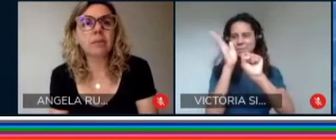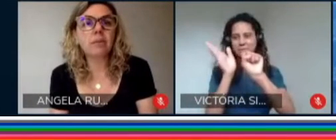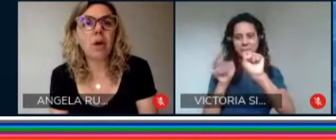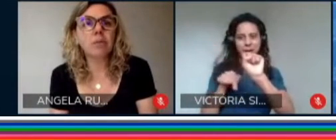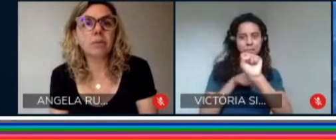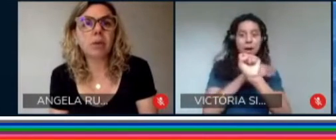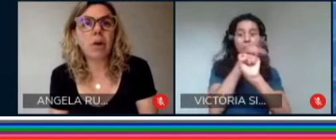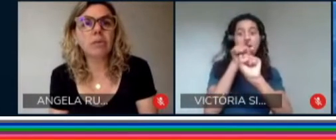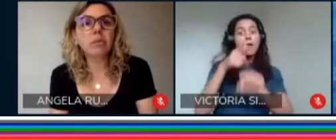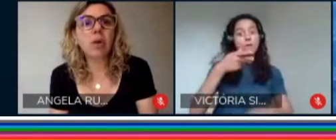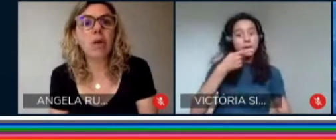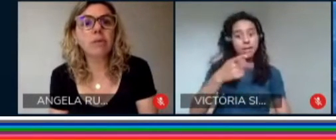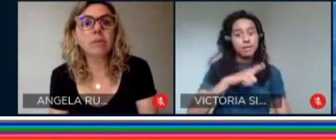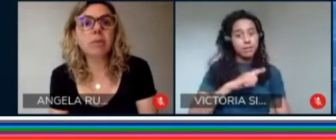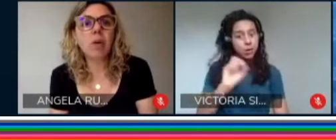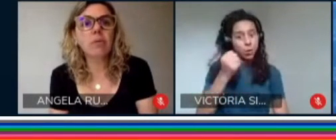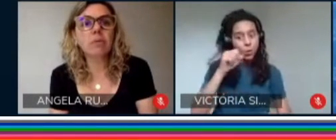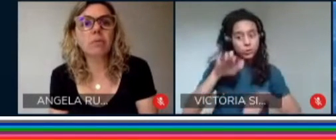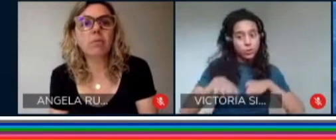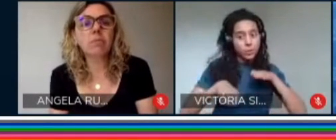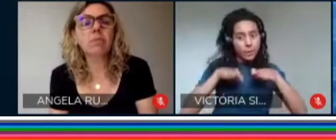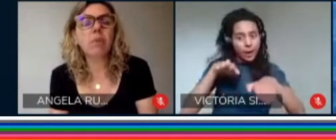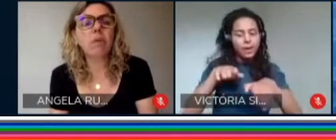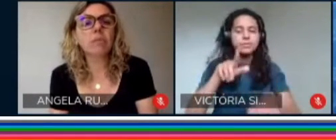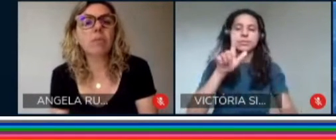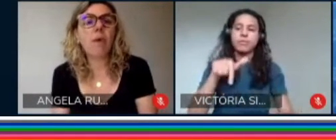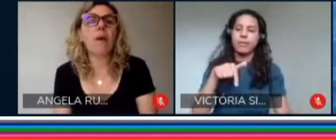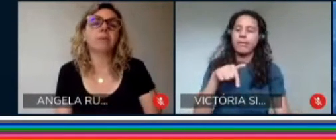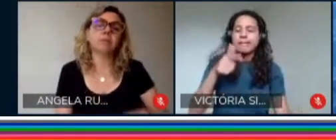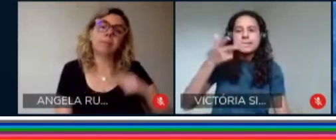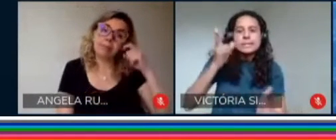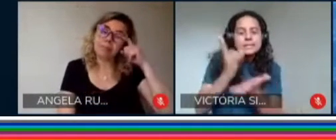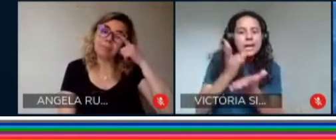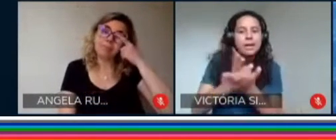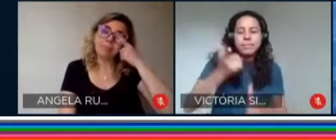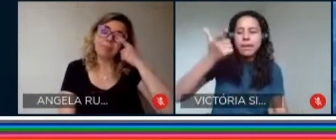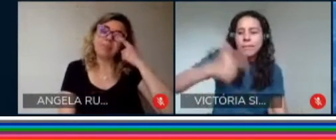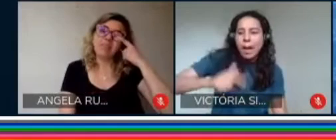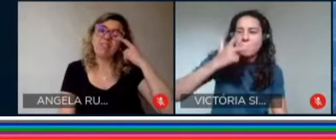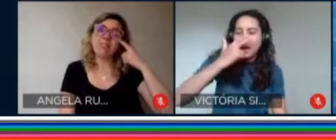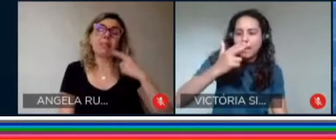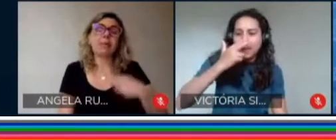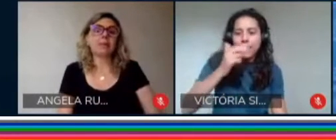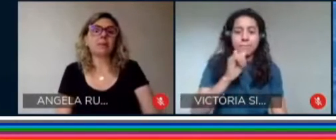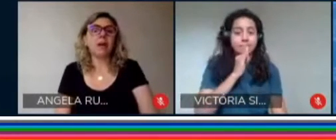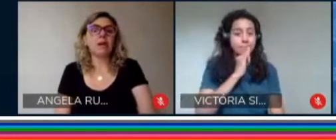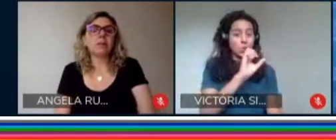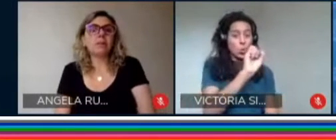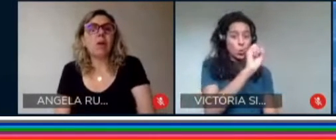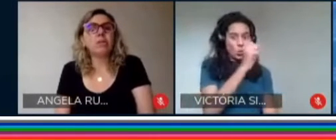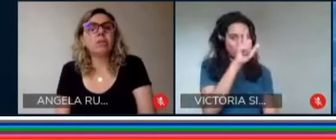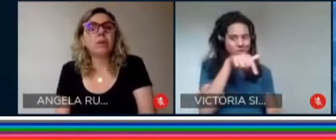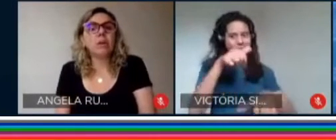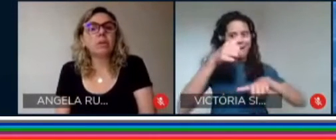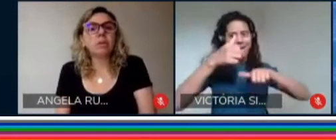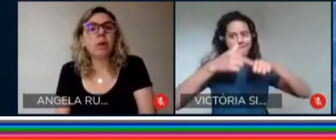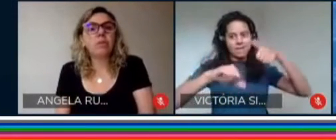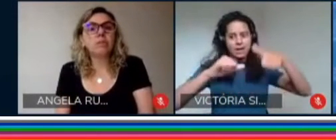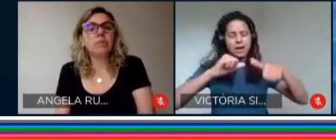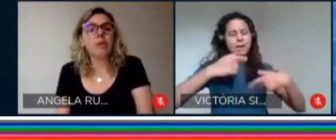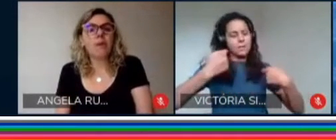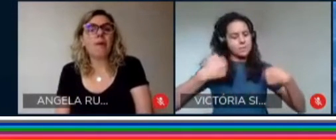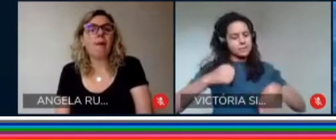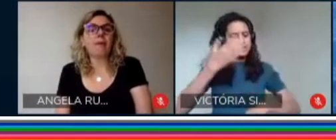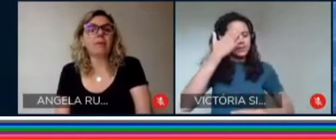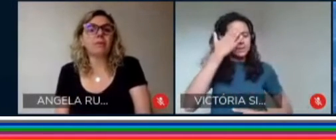tempo todo e avaliar é um deles, né? Eu preciso avaliar os meus resultados, e a partir da avaliação dos resultados eu